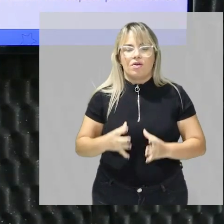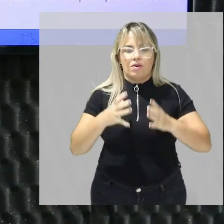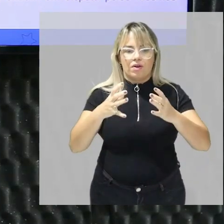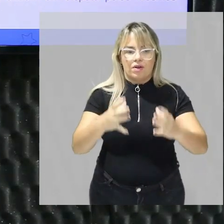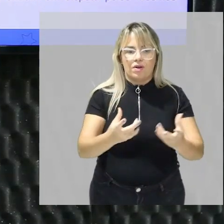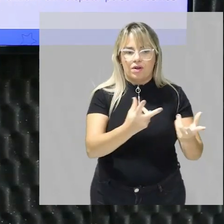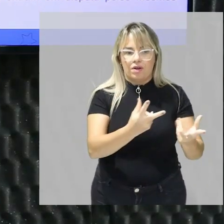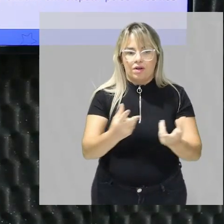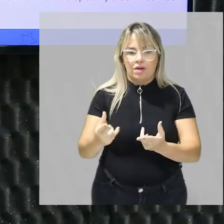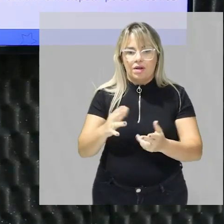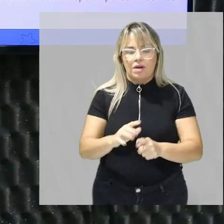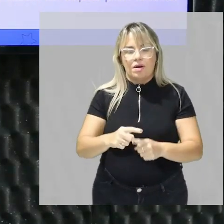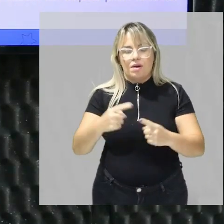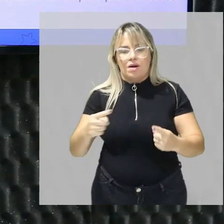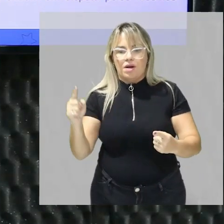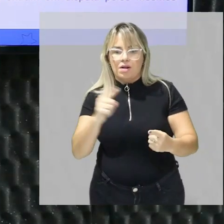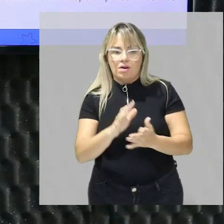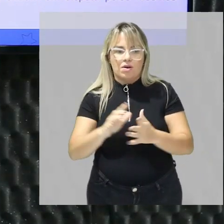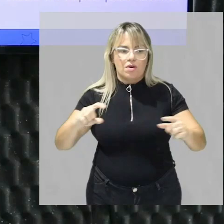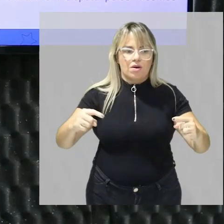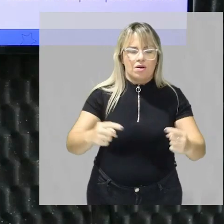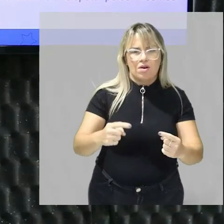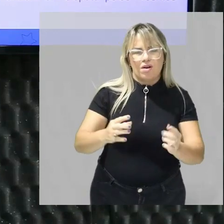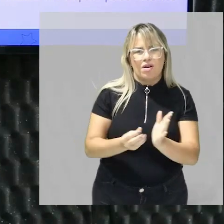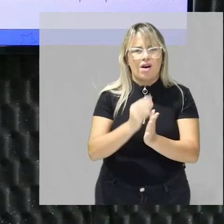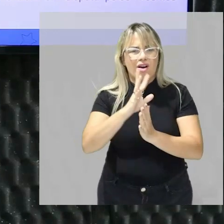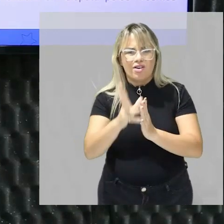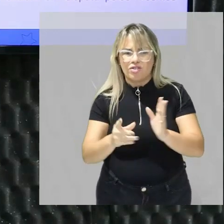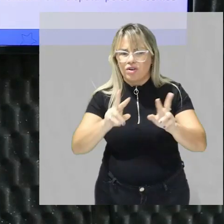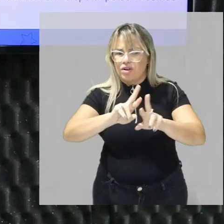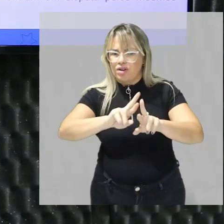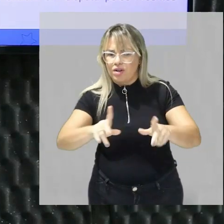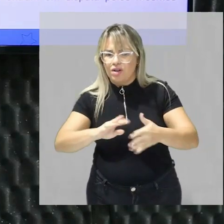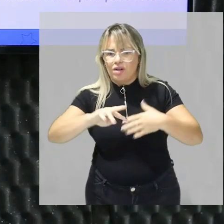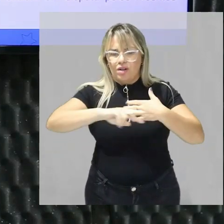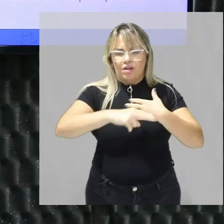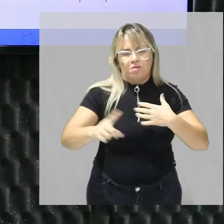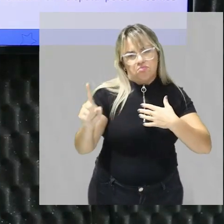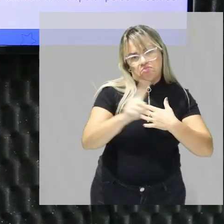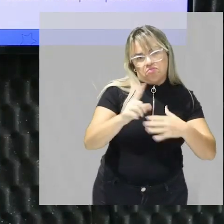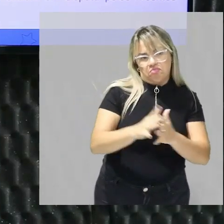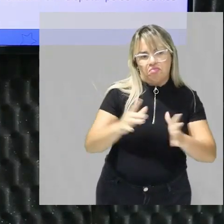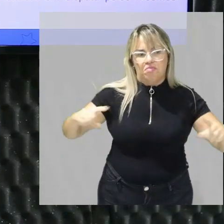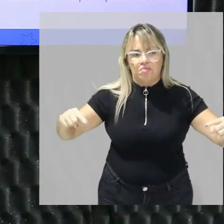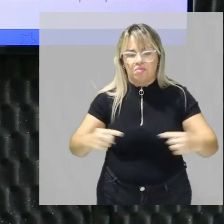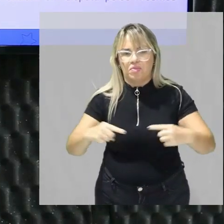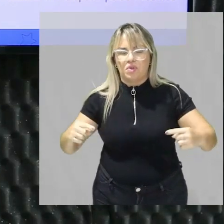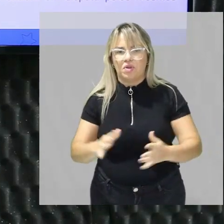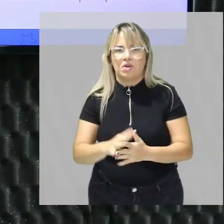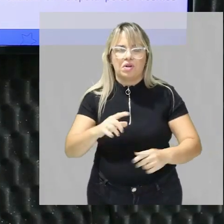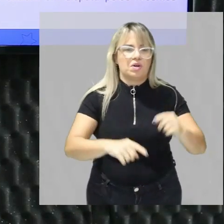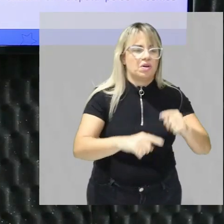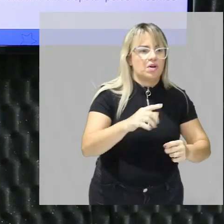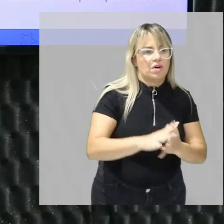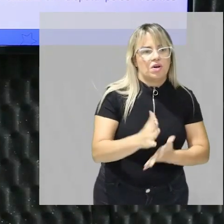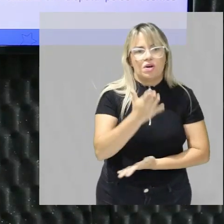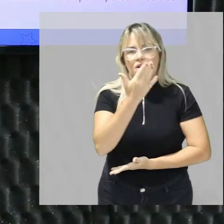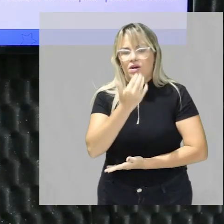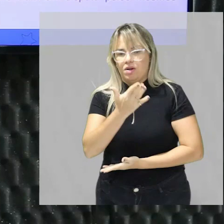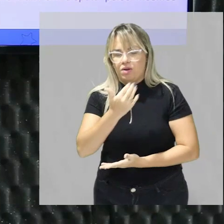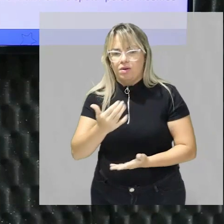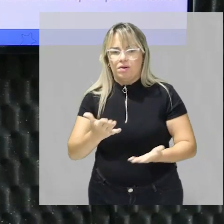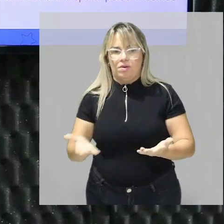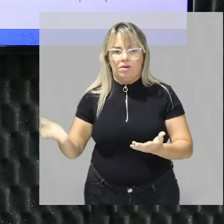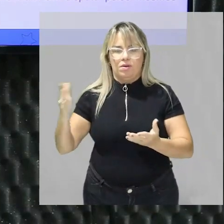nichos ecológicos distintos, ou seja, diferentes. Consequentemente, não entram em disputa pelos mesmos recursos.